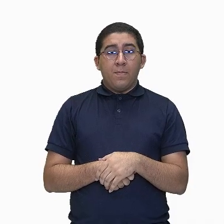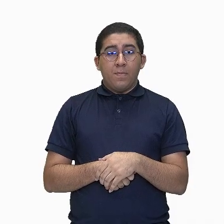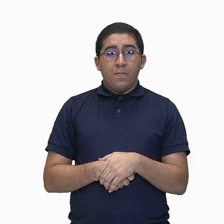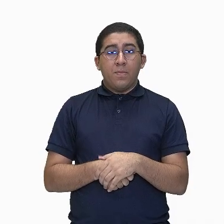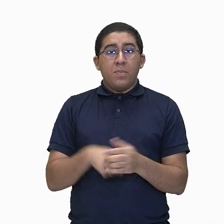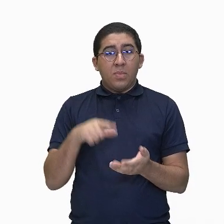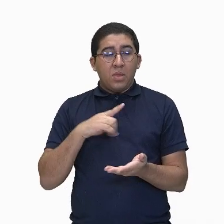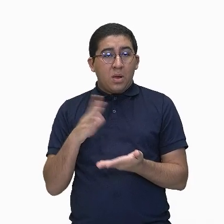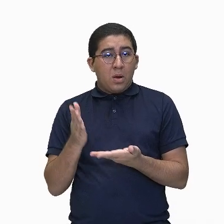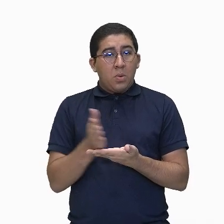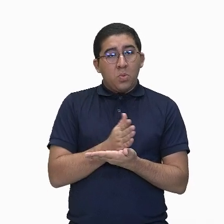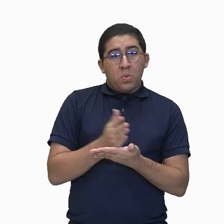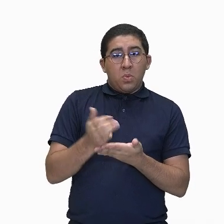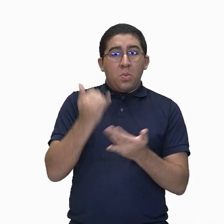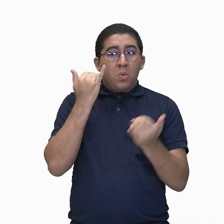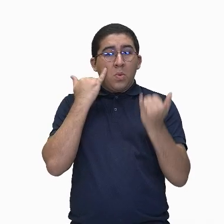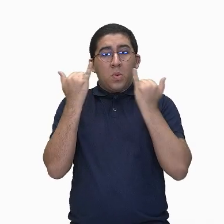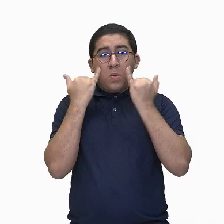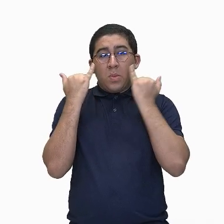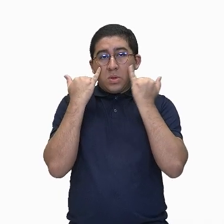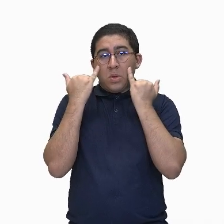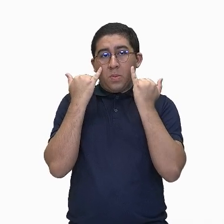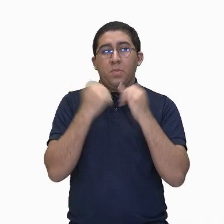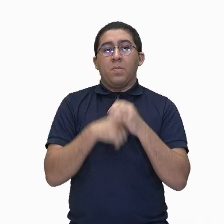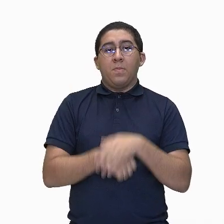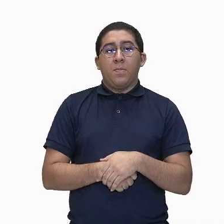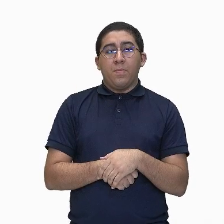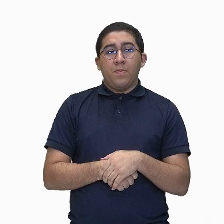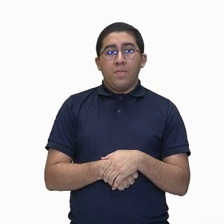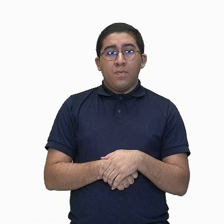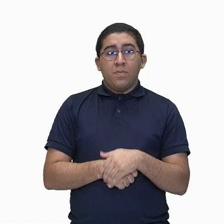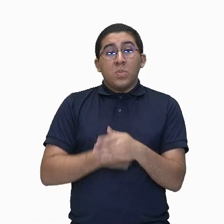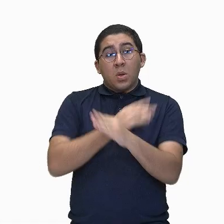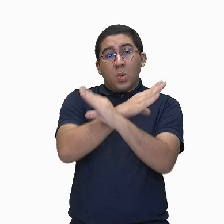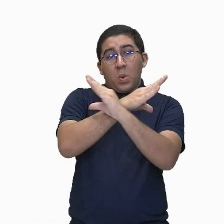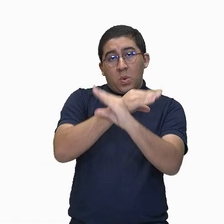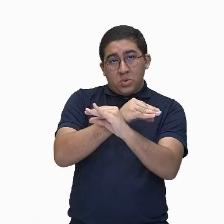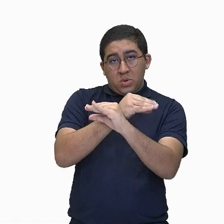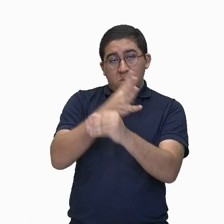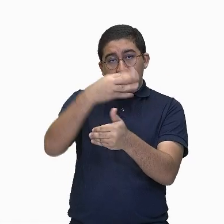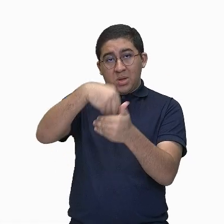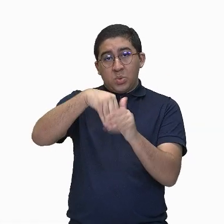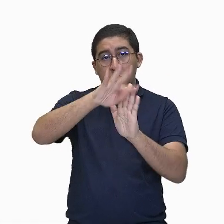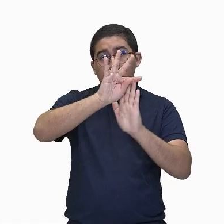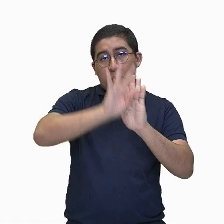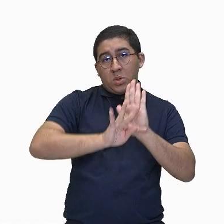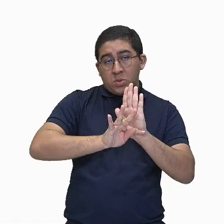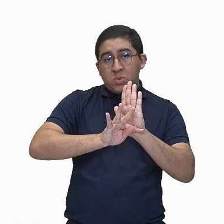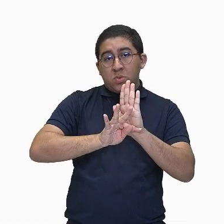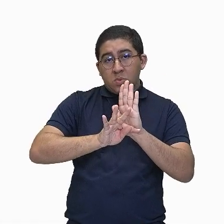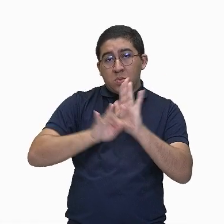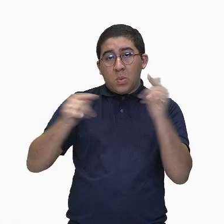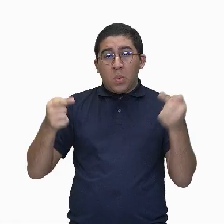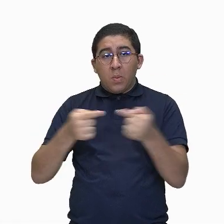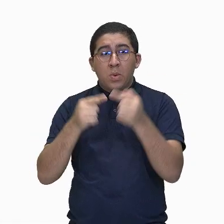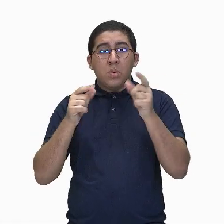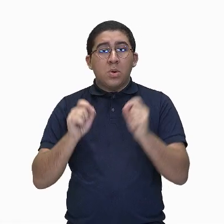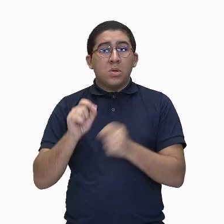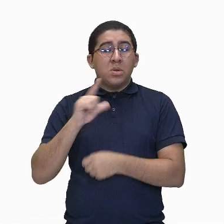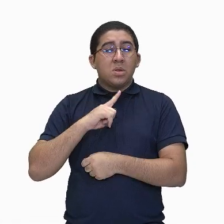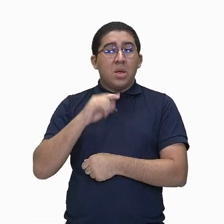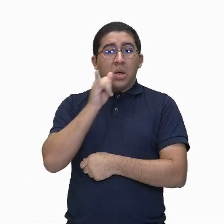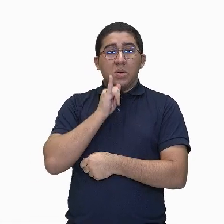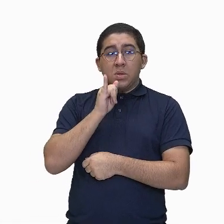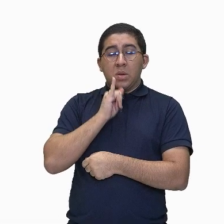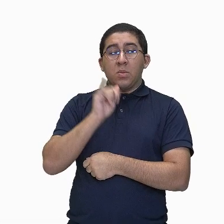mais. Então, essas conjunções que vão estar marcadas no texto, elas são conhecidas como o E, o